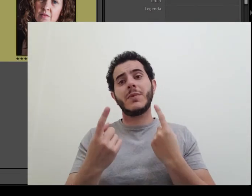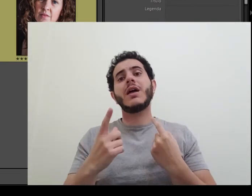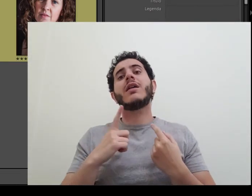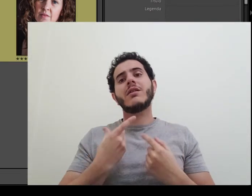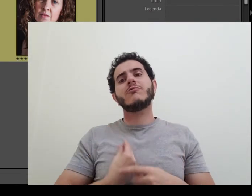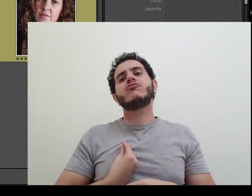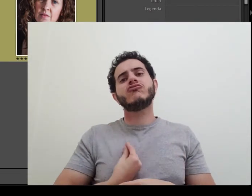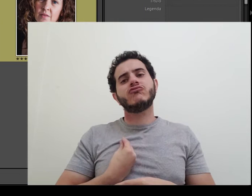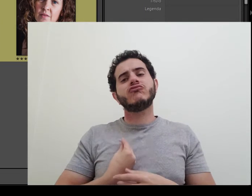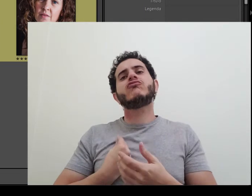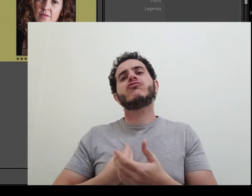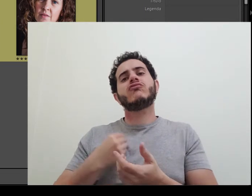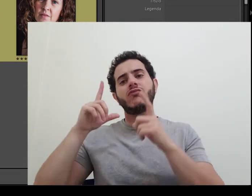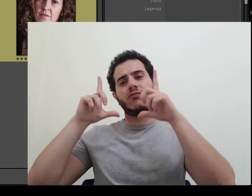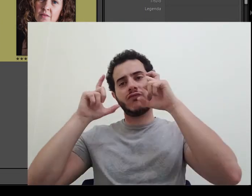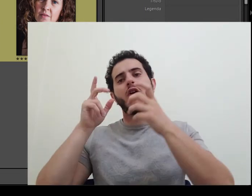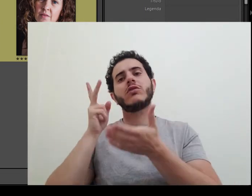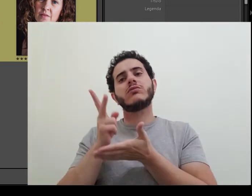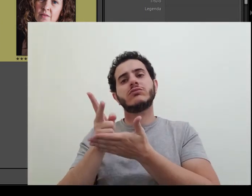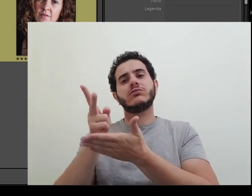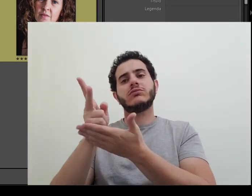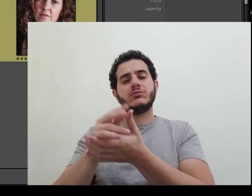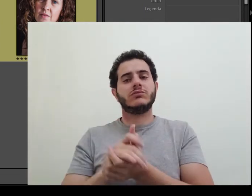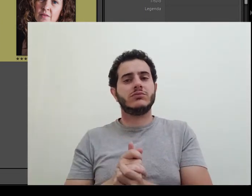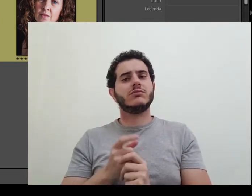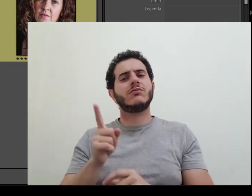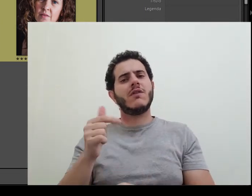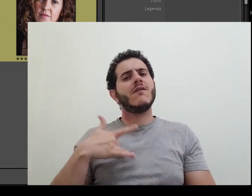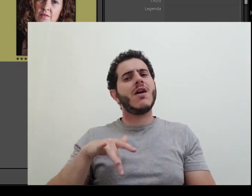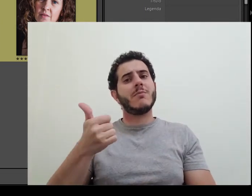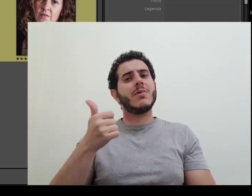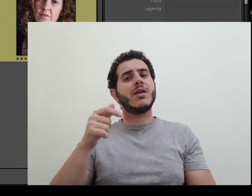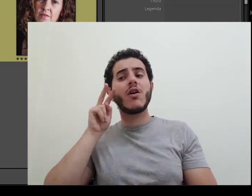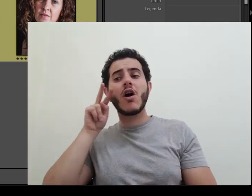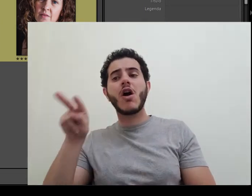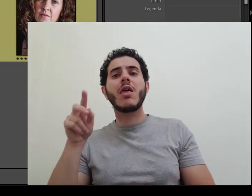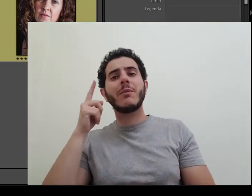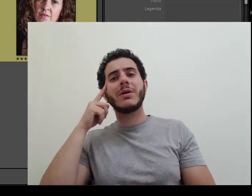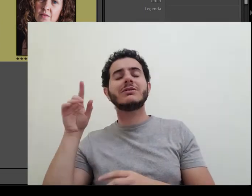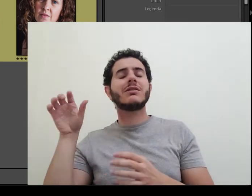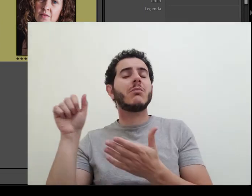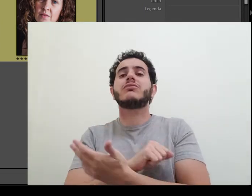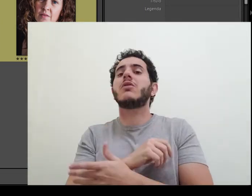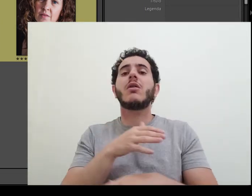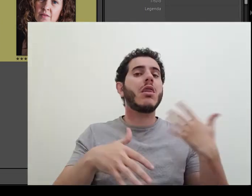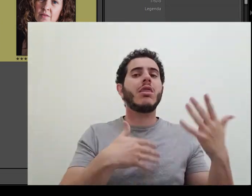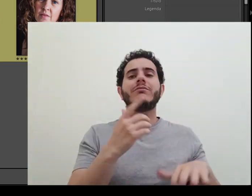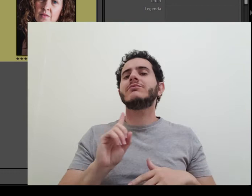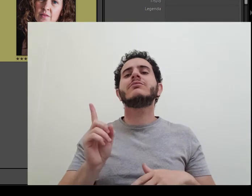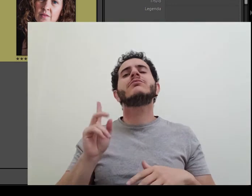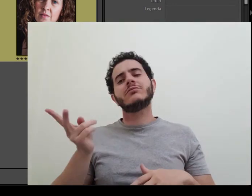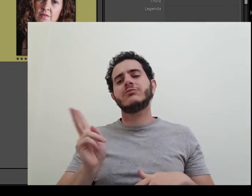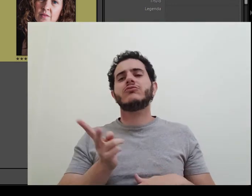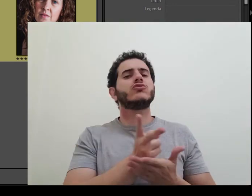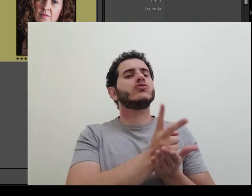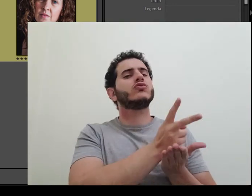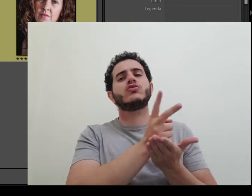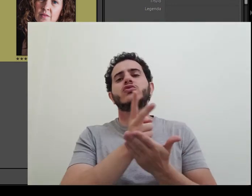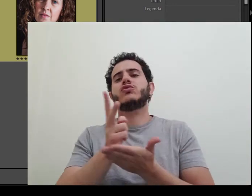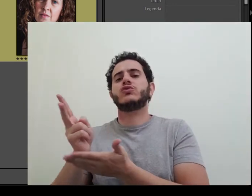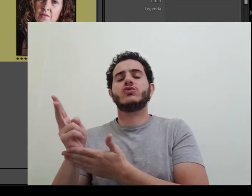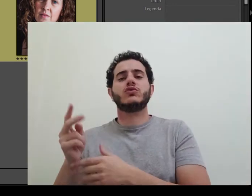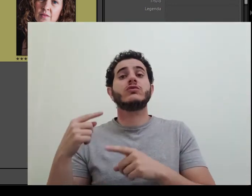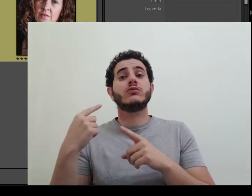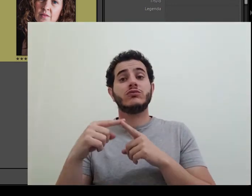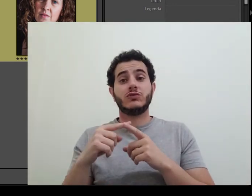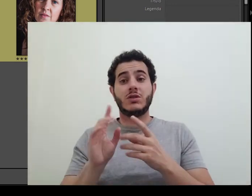na pasta física. E é uma coisa que vale a pena se atentar, hein? Eu vou até pedir um minuto da atenção de vocês, que é o quê?